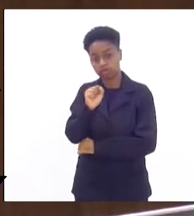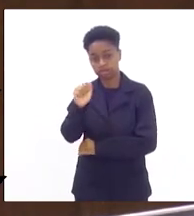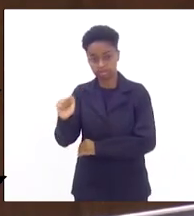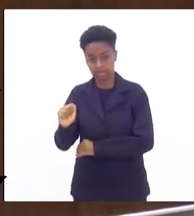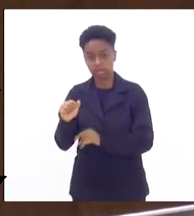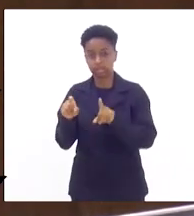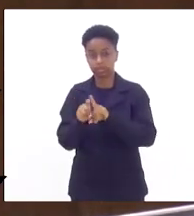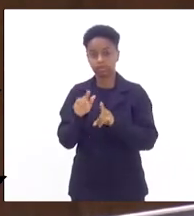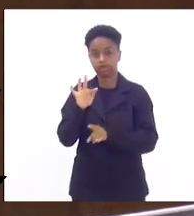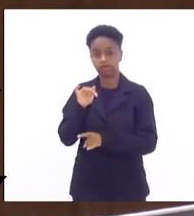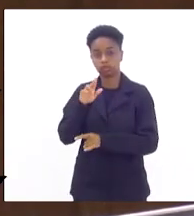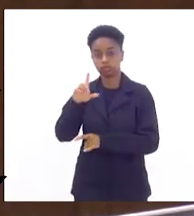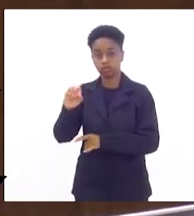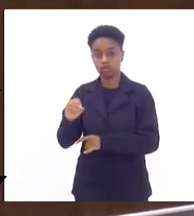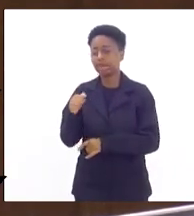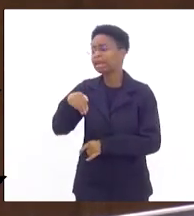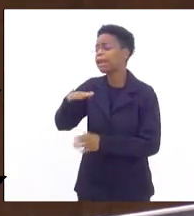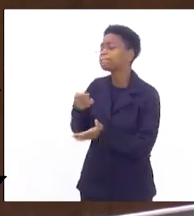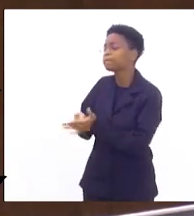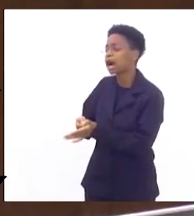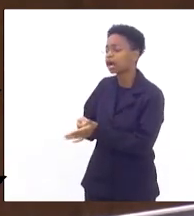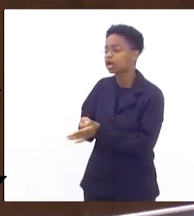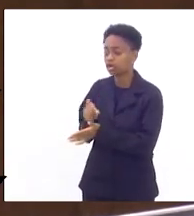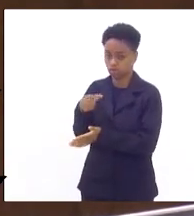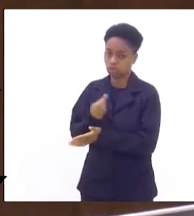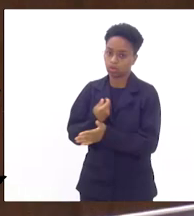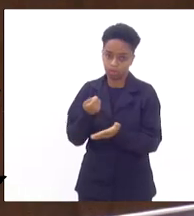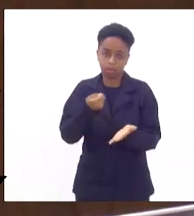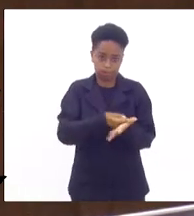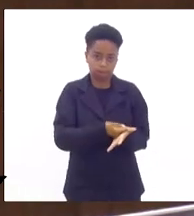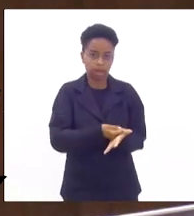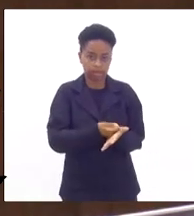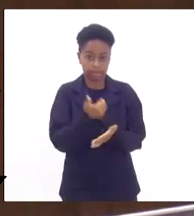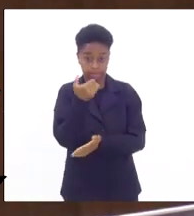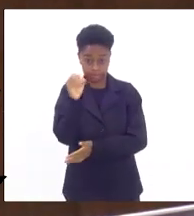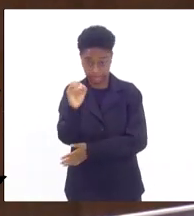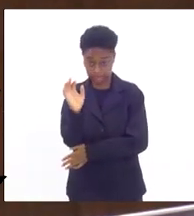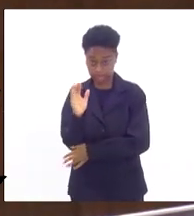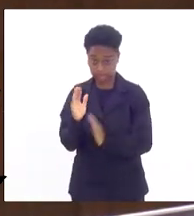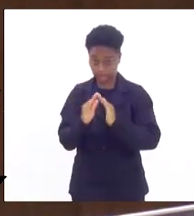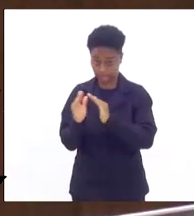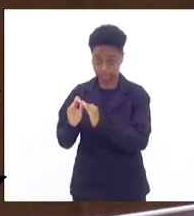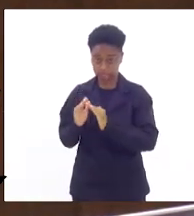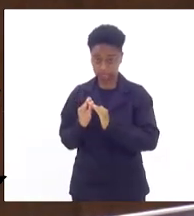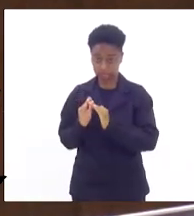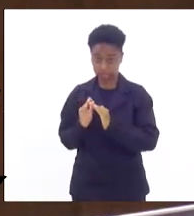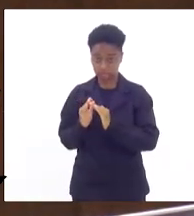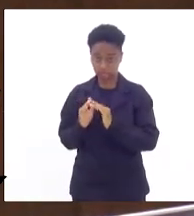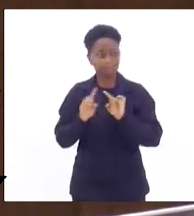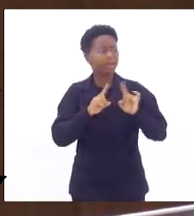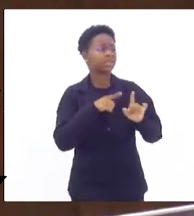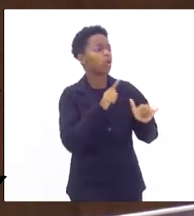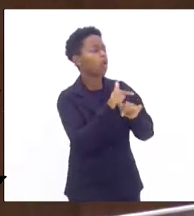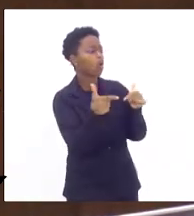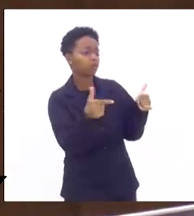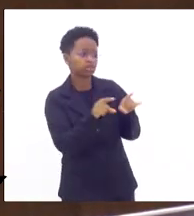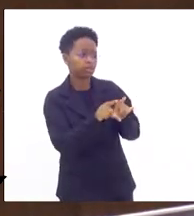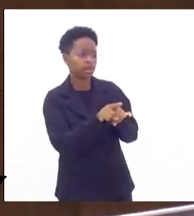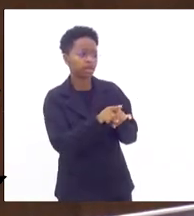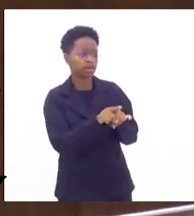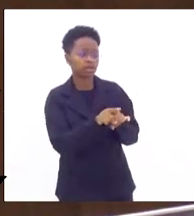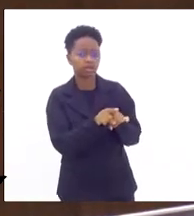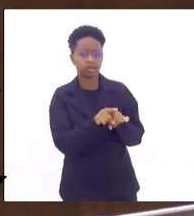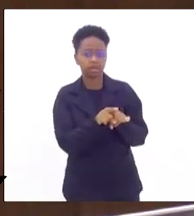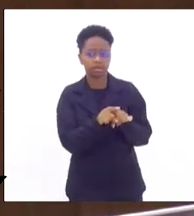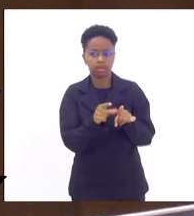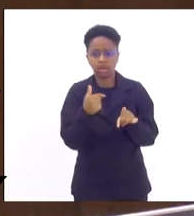Quem vai pagar o serviço? A concessionária banca essas 10 casas. Nas essas 10 casas vai resolver, senhor presidente. Mas eu